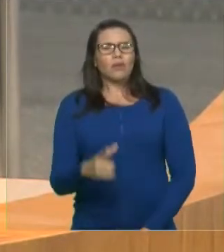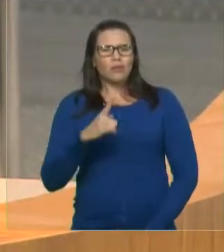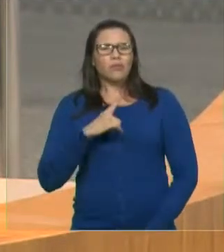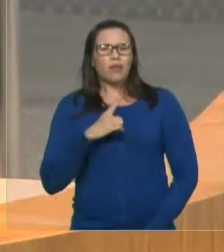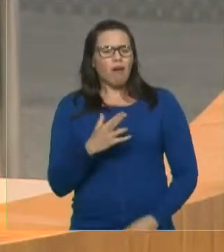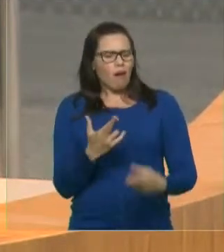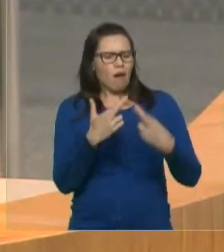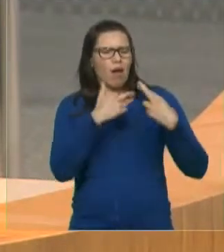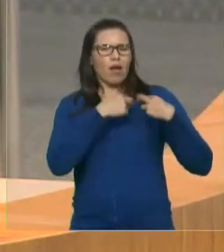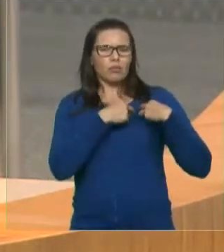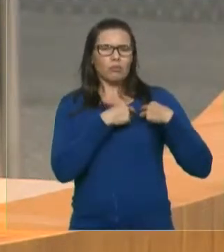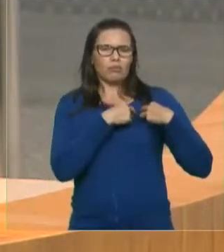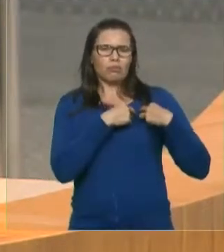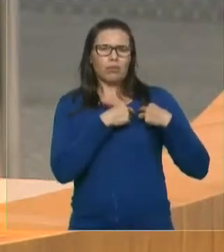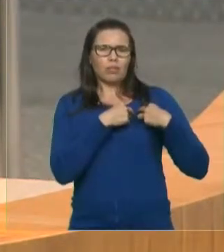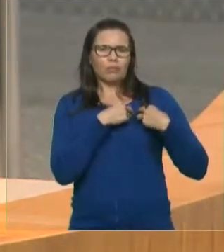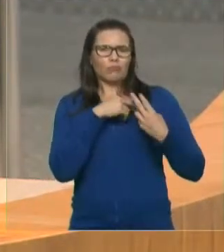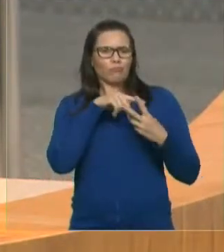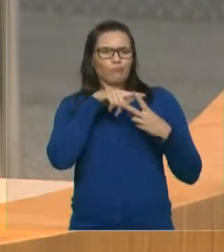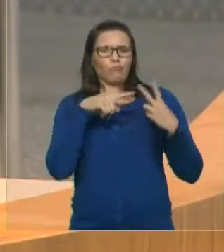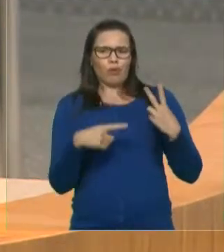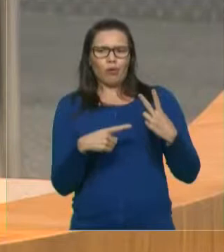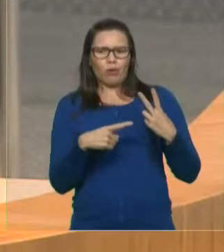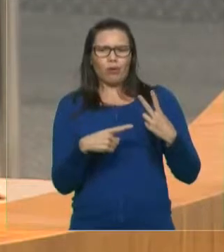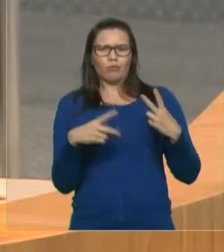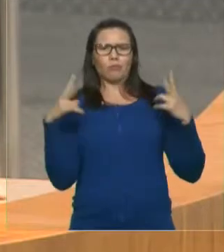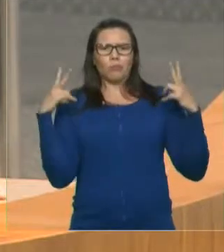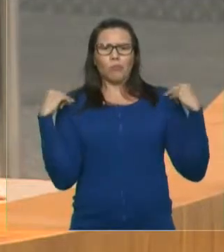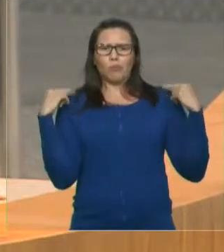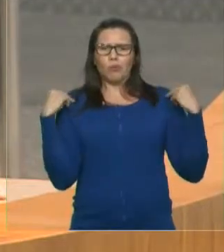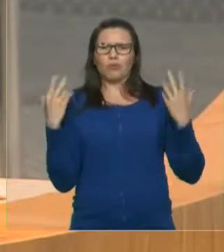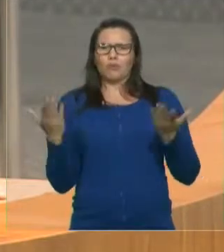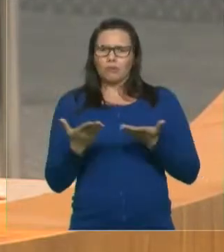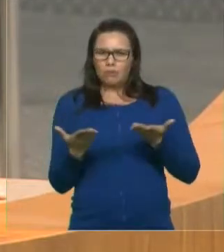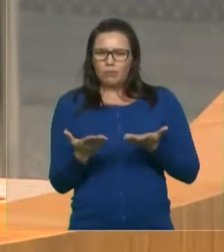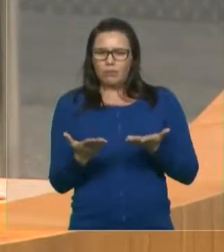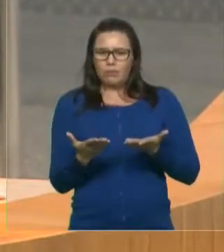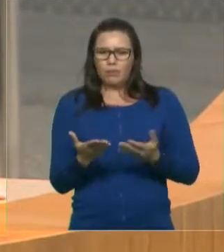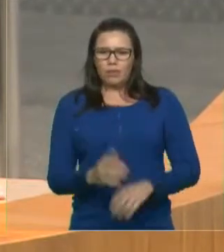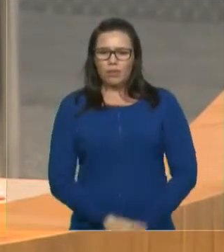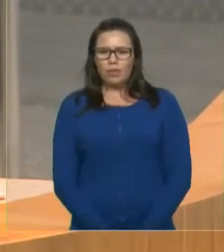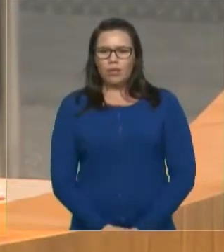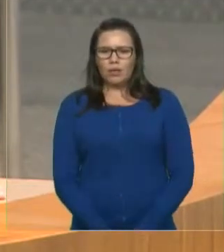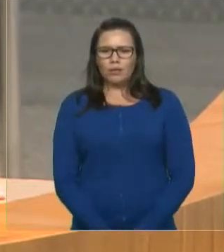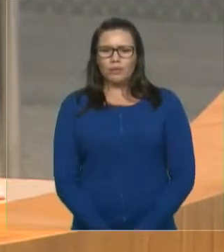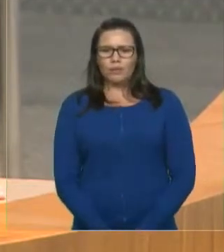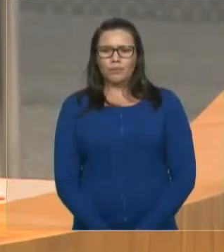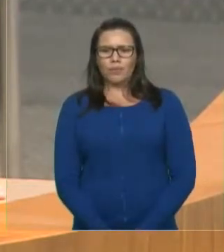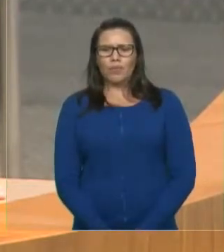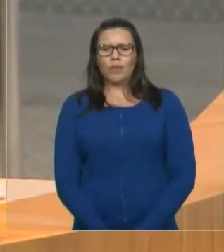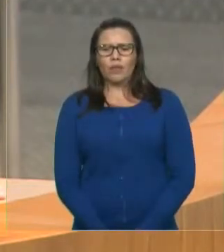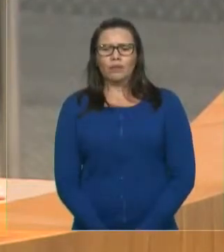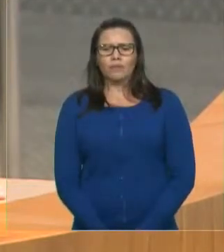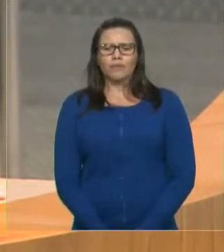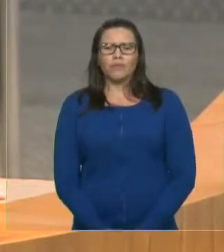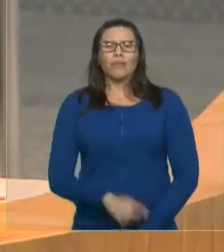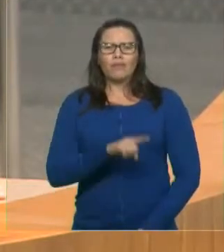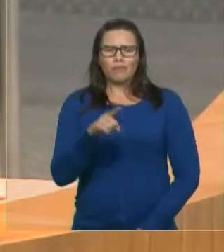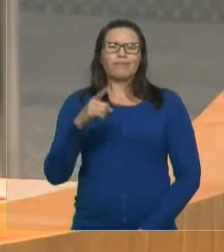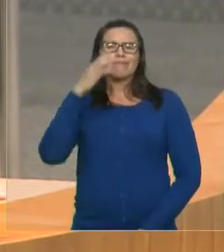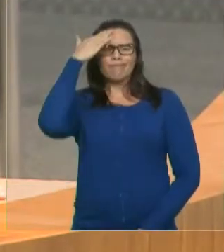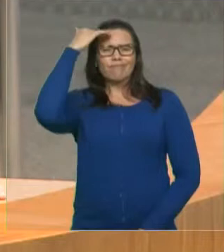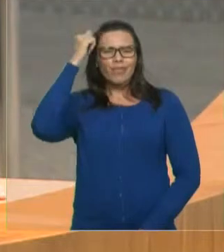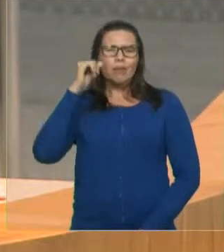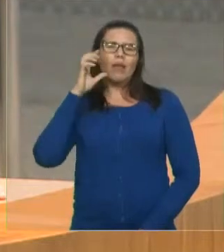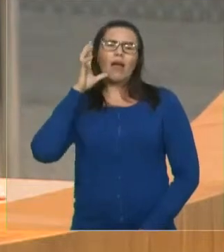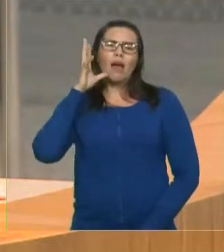funções por parte do rodoviário, por parte do motorista, o transporte ficará ainda mais demorado,